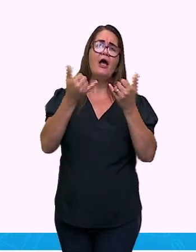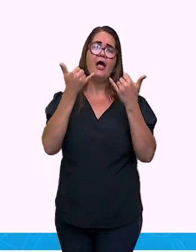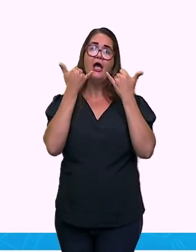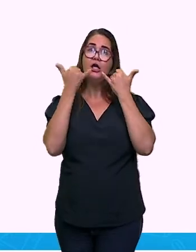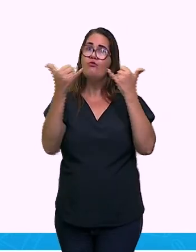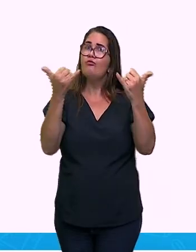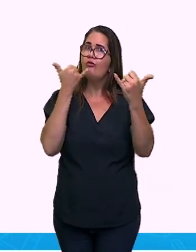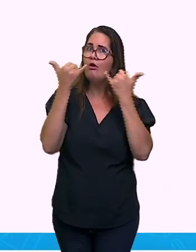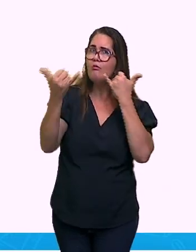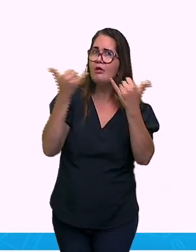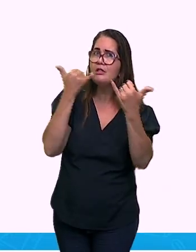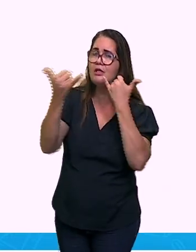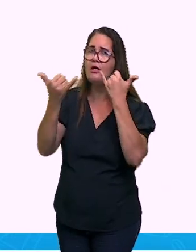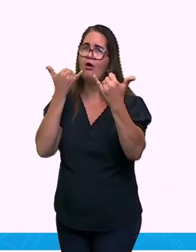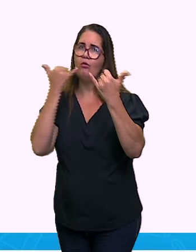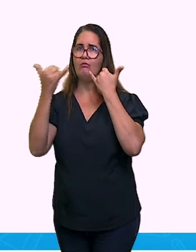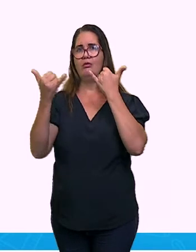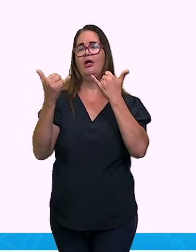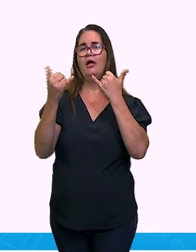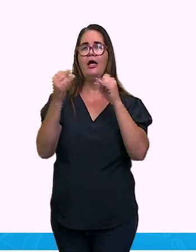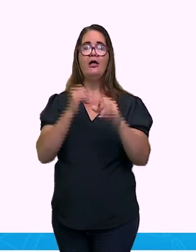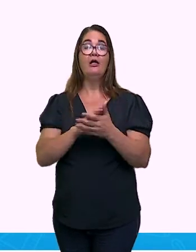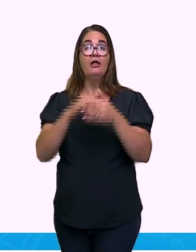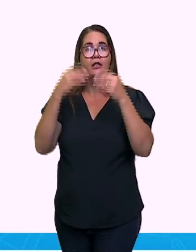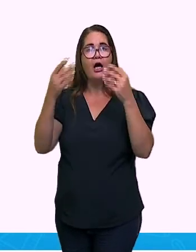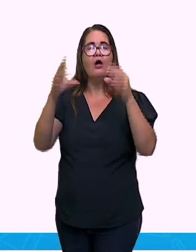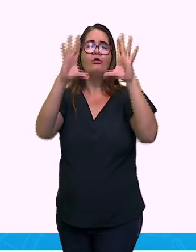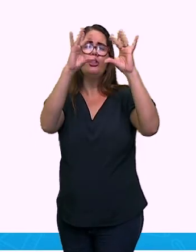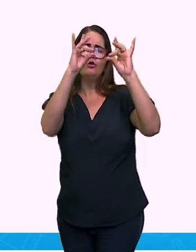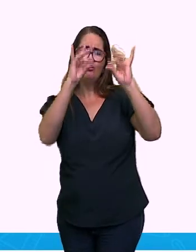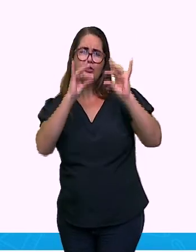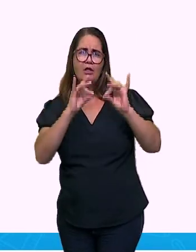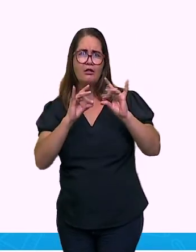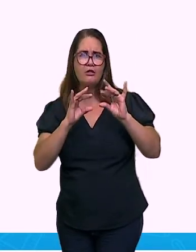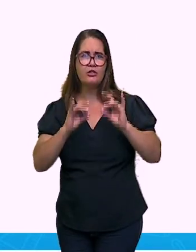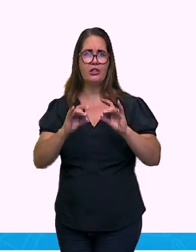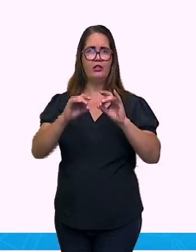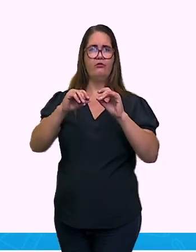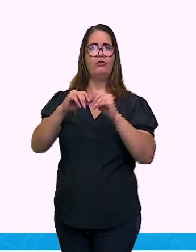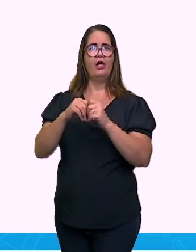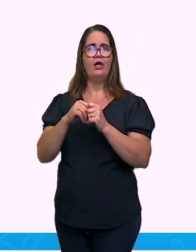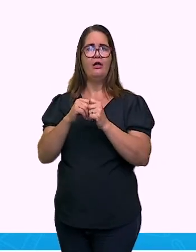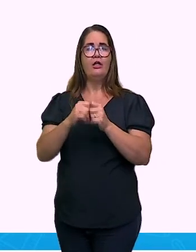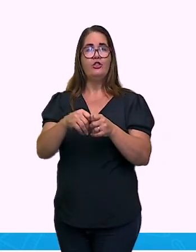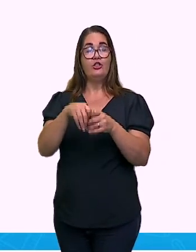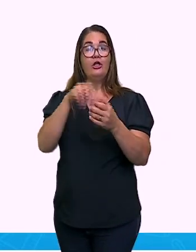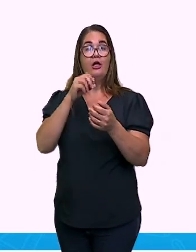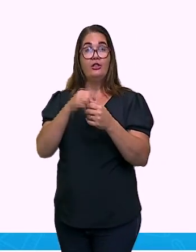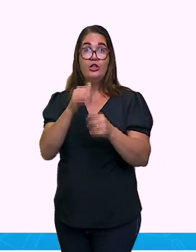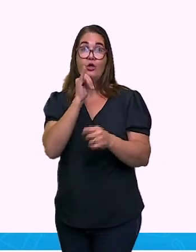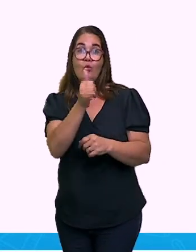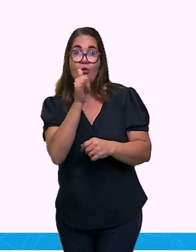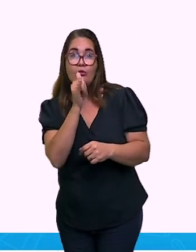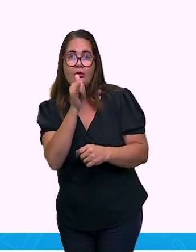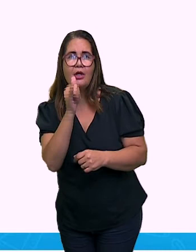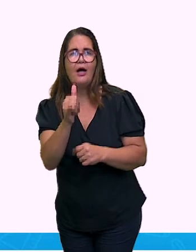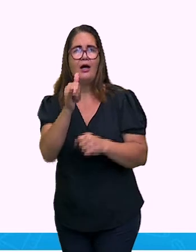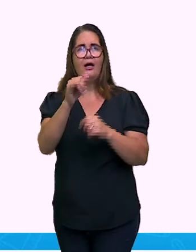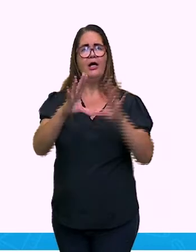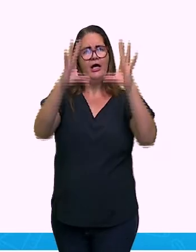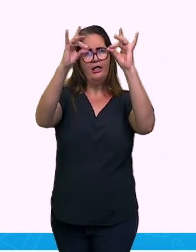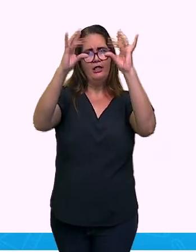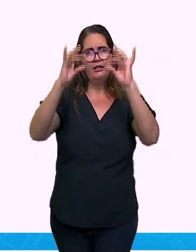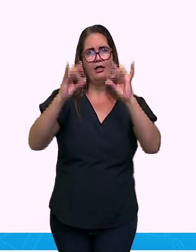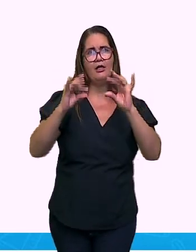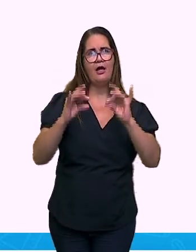Está dentro do tipo narrativo, descritivo, informativo e opinativo. E aqui eu quero fazer uma